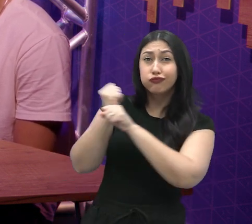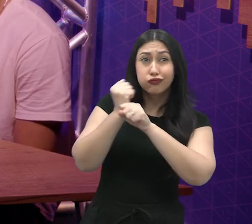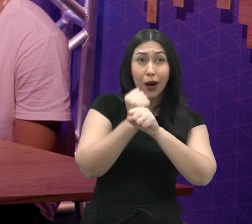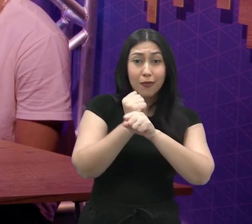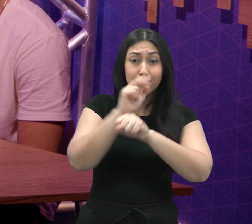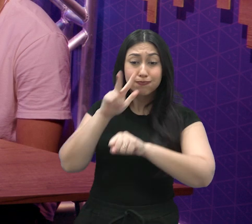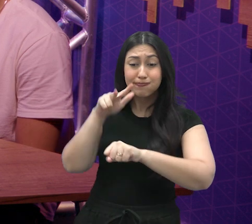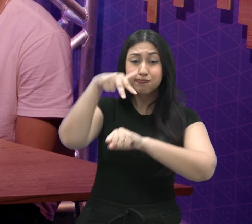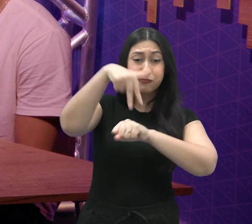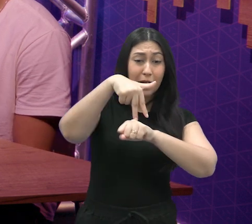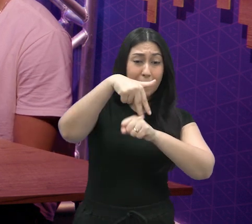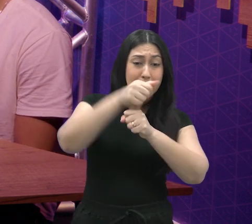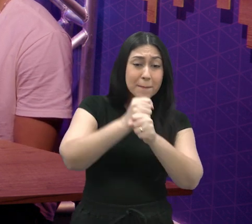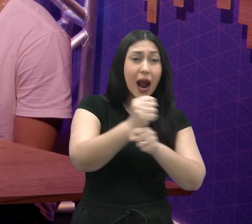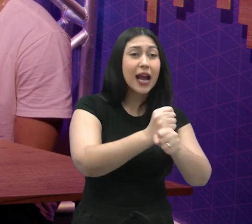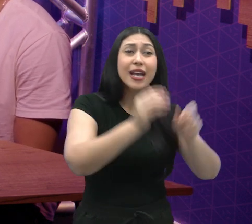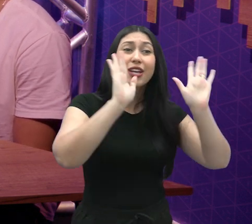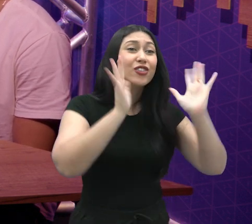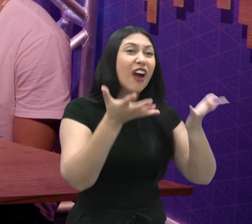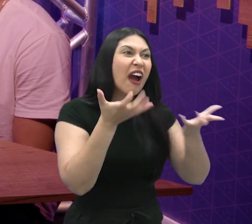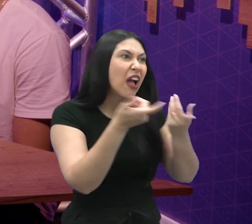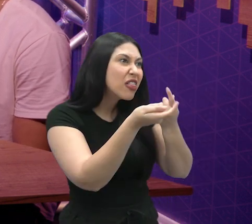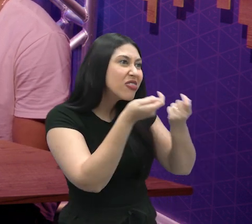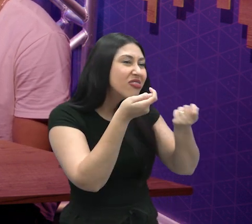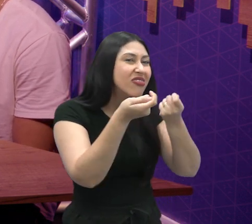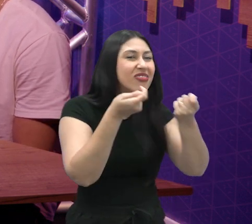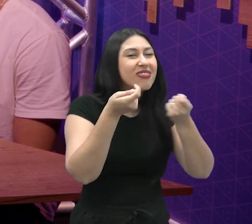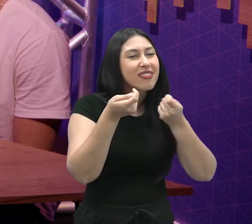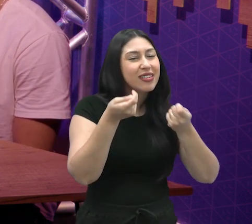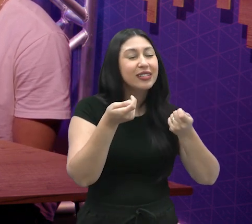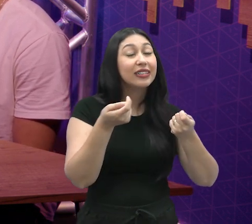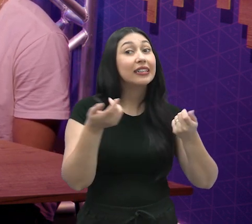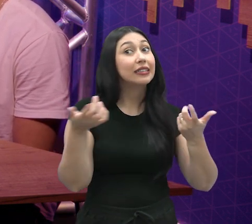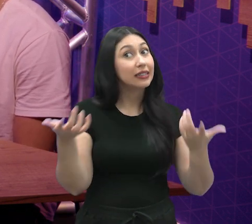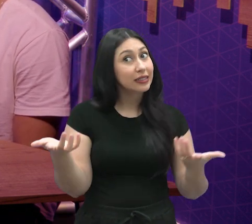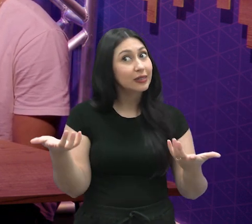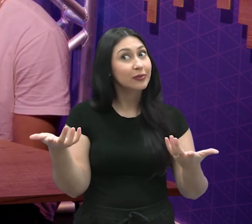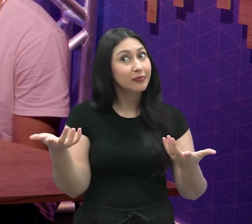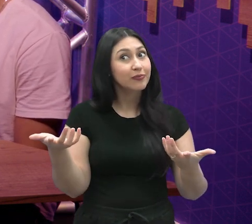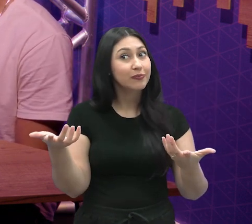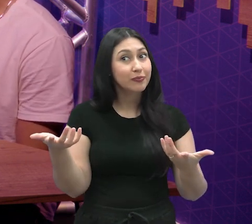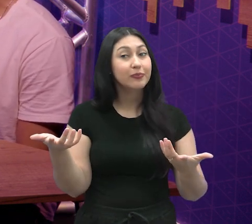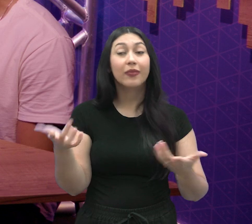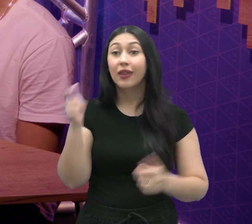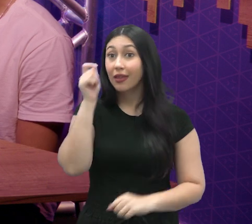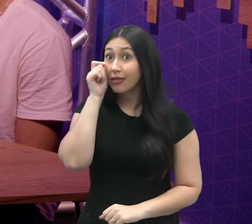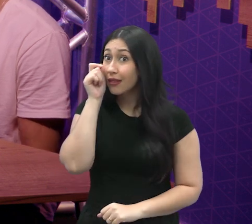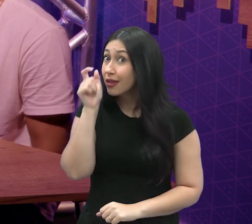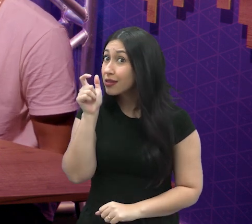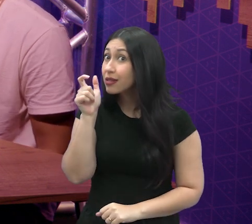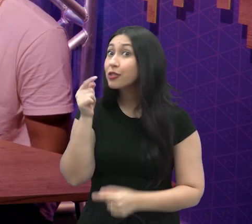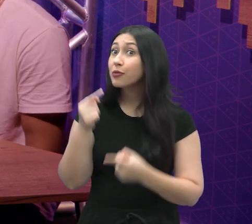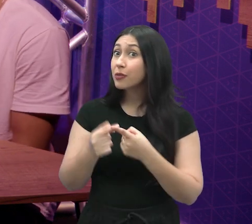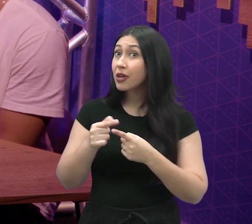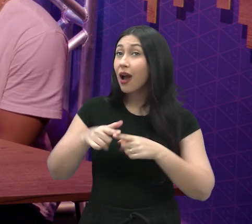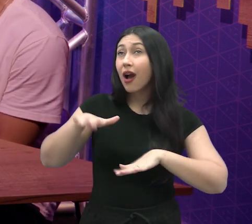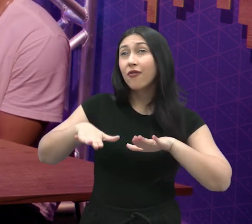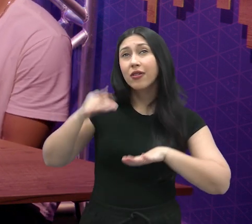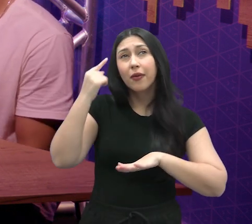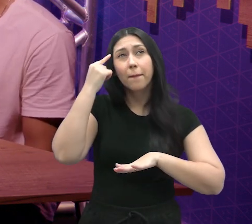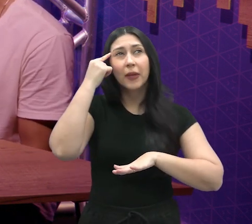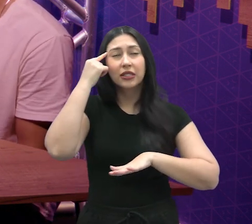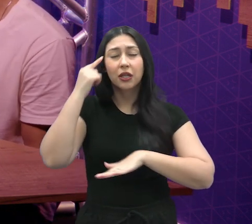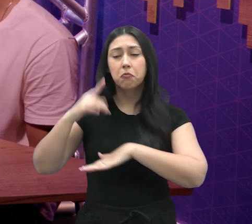né? Exatamente. Acabou de entrar no ônibus e a gente já quer sentar na janelinha. E isso é muito interessante, porque a gente